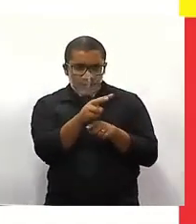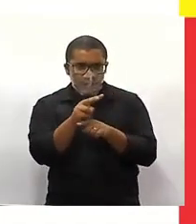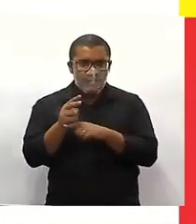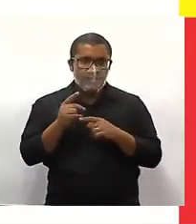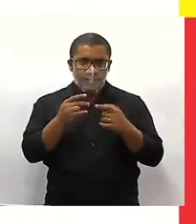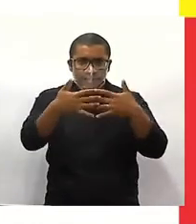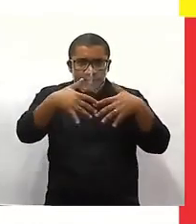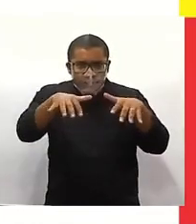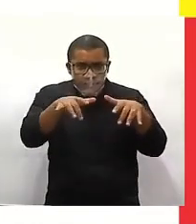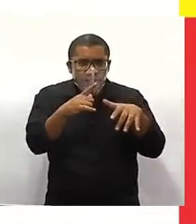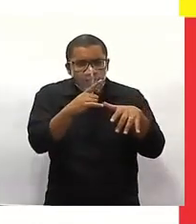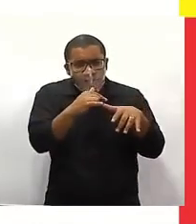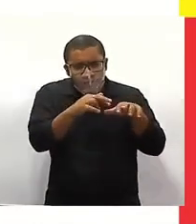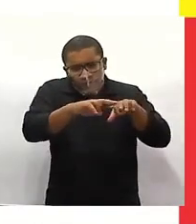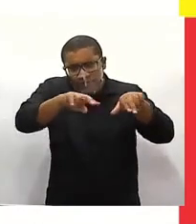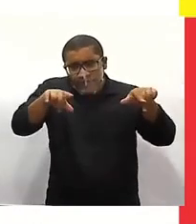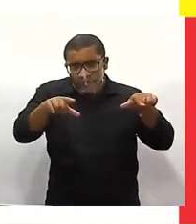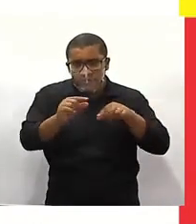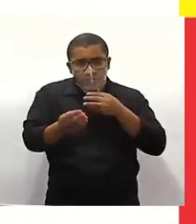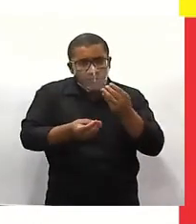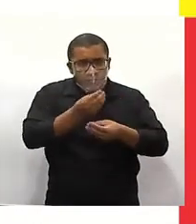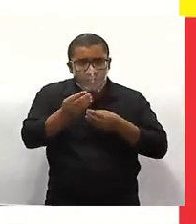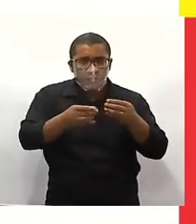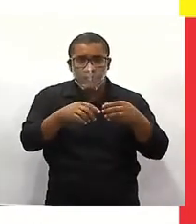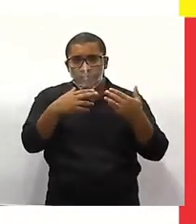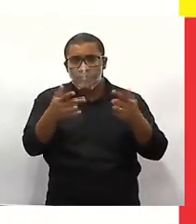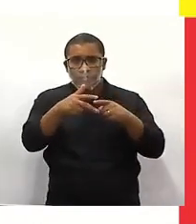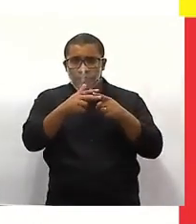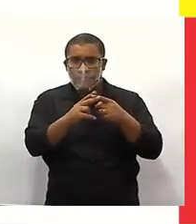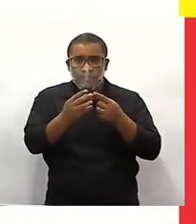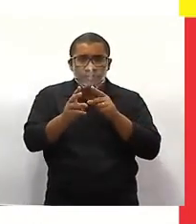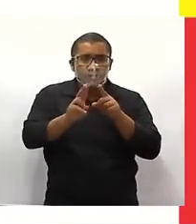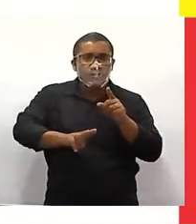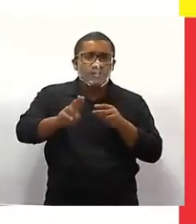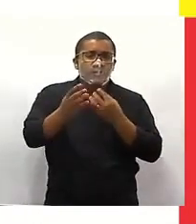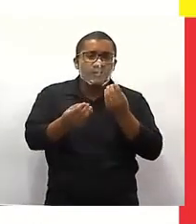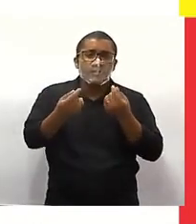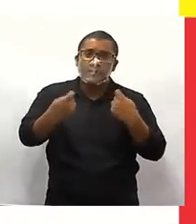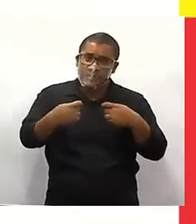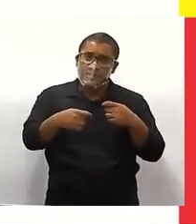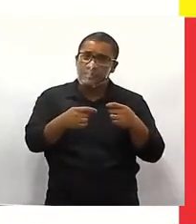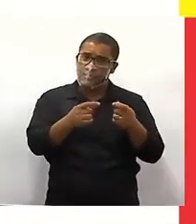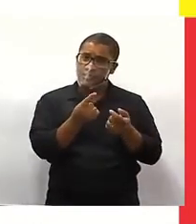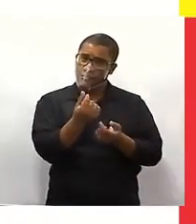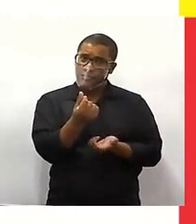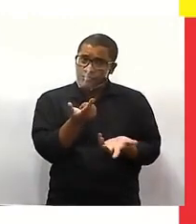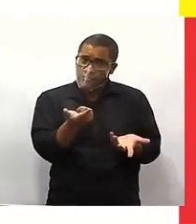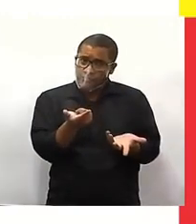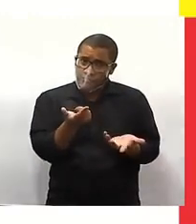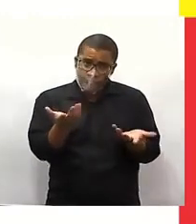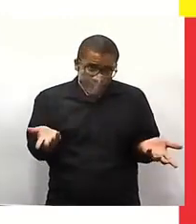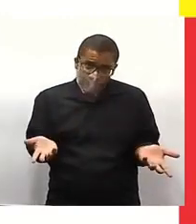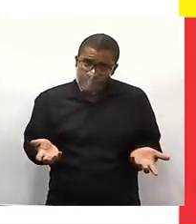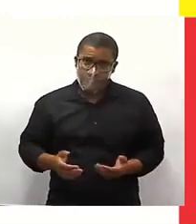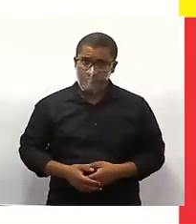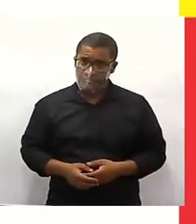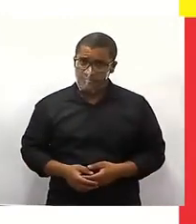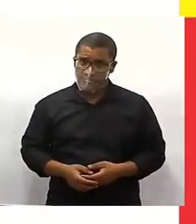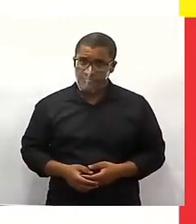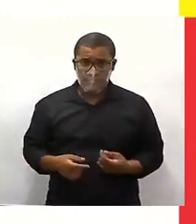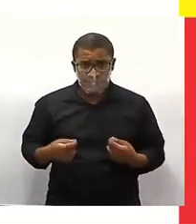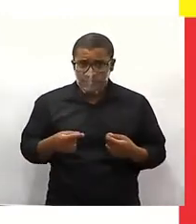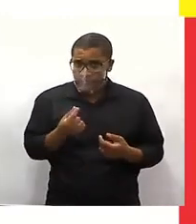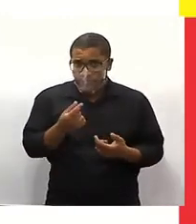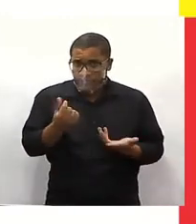hídricos ou criar um plano de manuseio e uso sem o recurso financeiro. É lógico isso. Eu preciso de